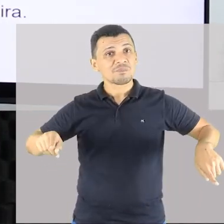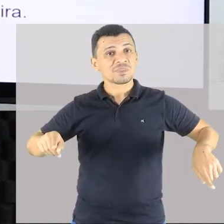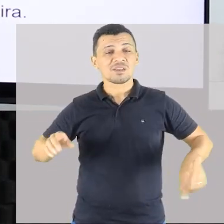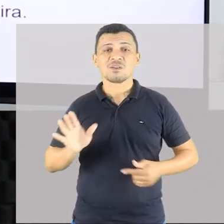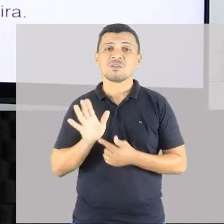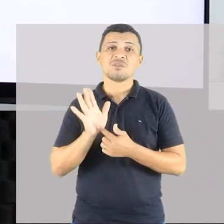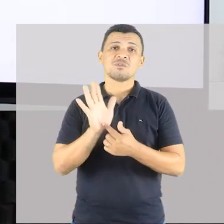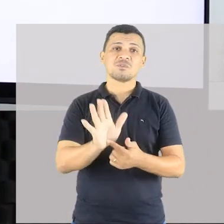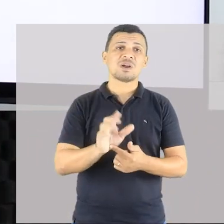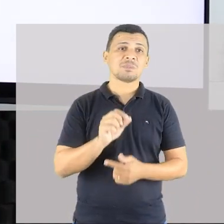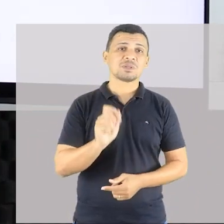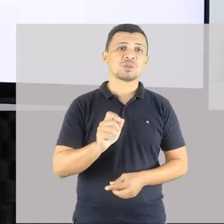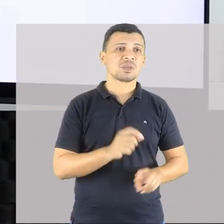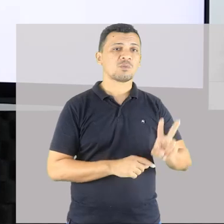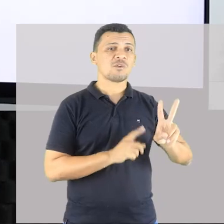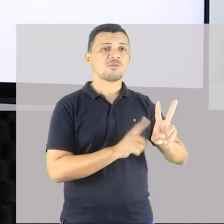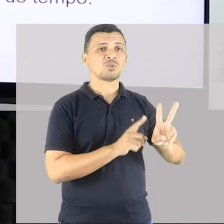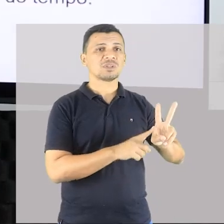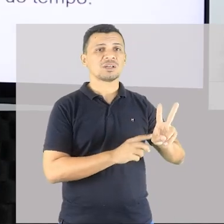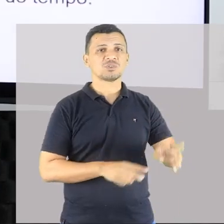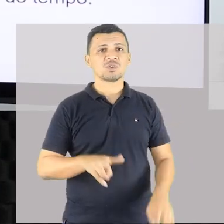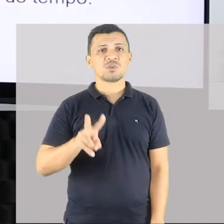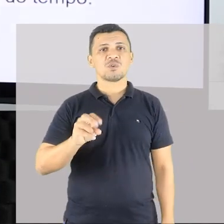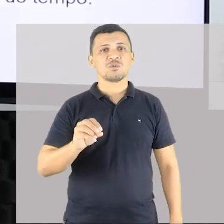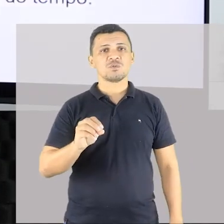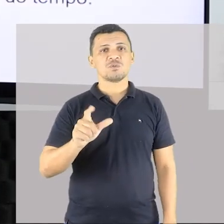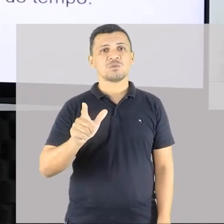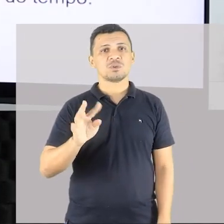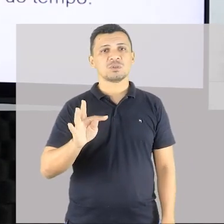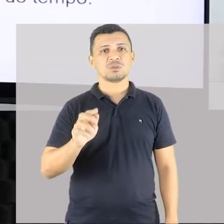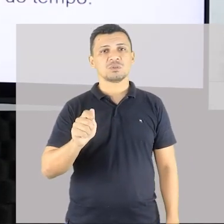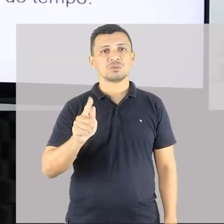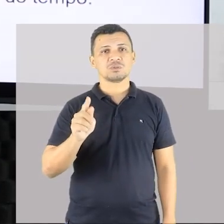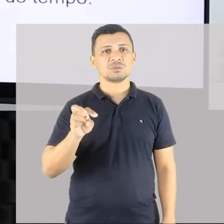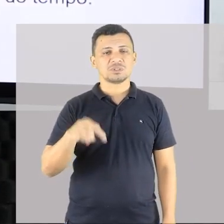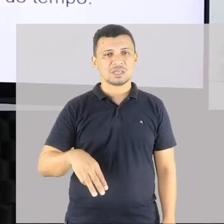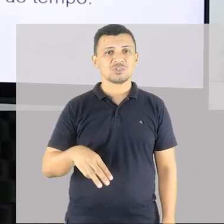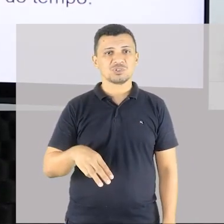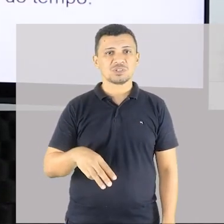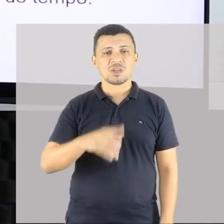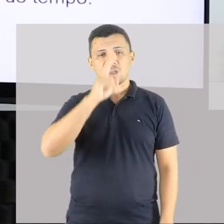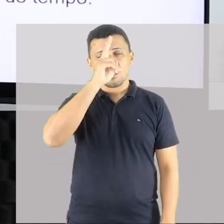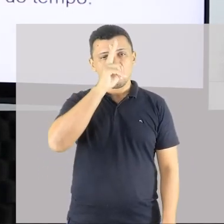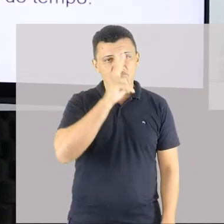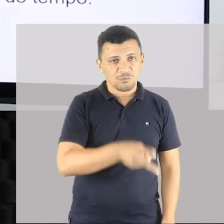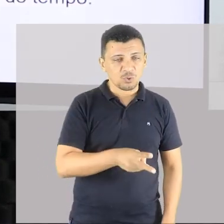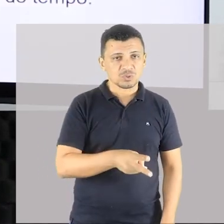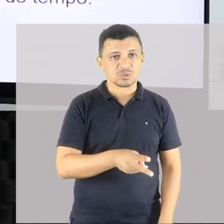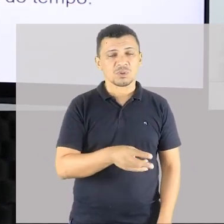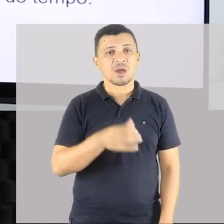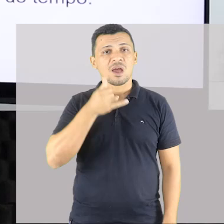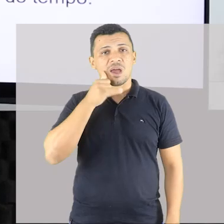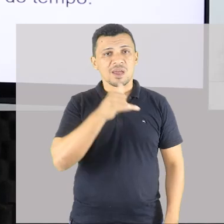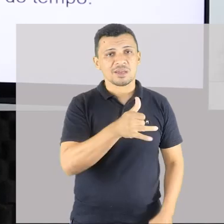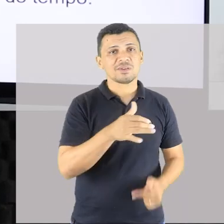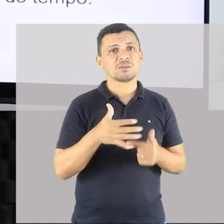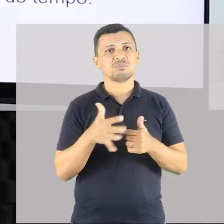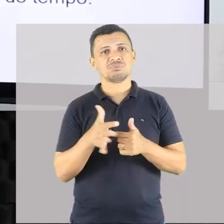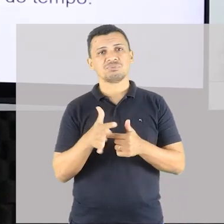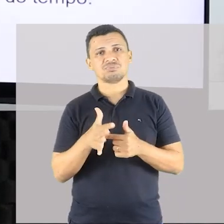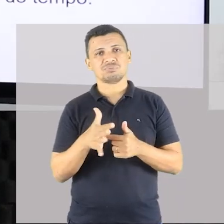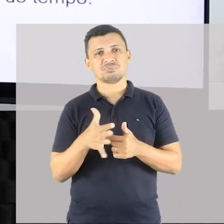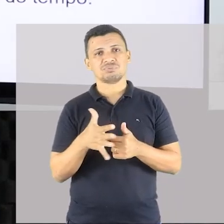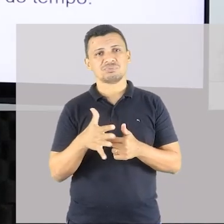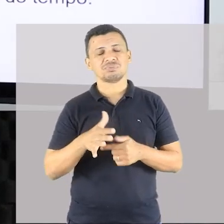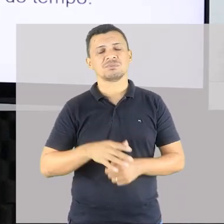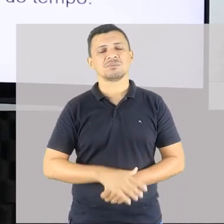aparecer uma voltagem, uma tensão, uma força eletromotriz, que é sinônimo